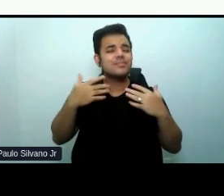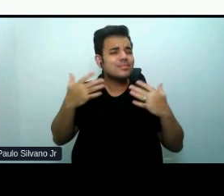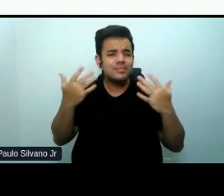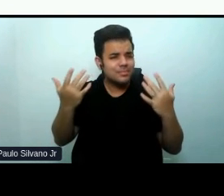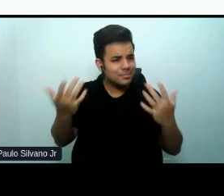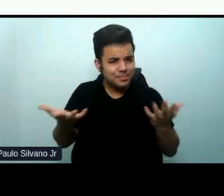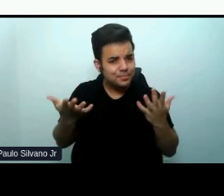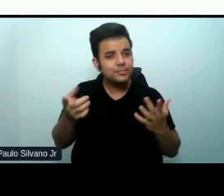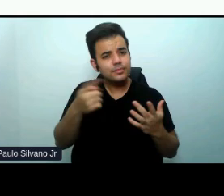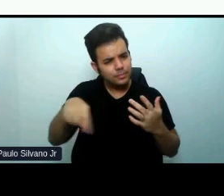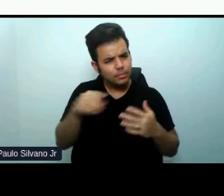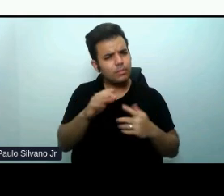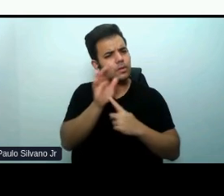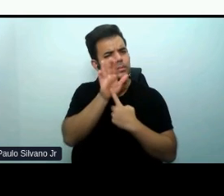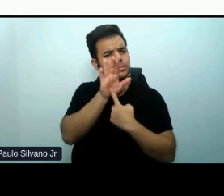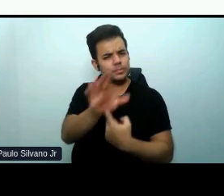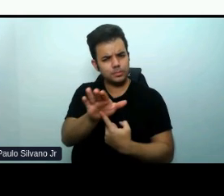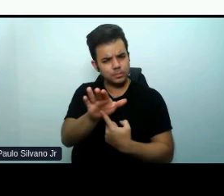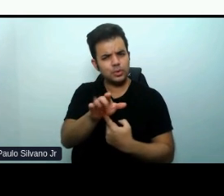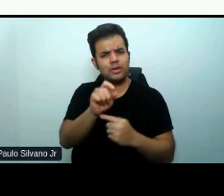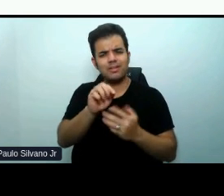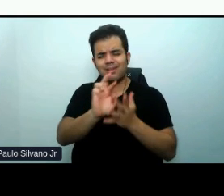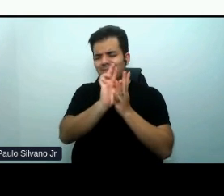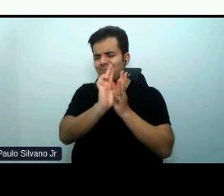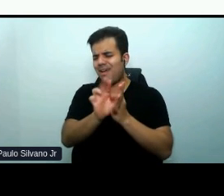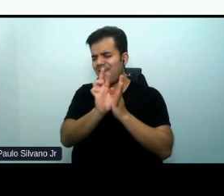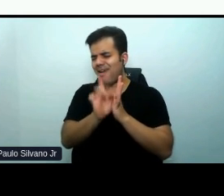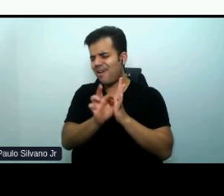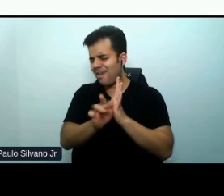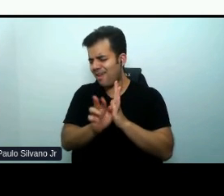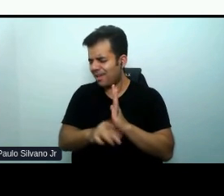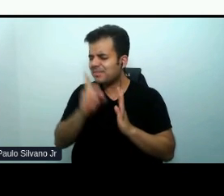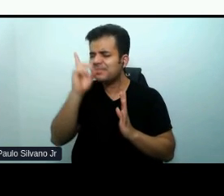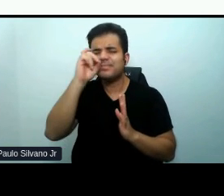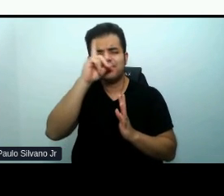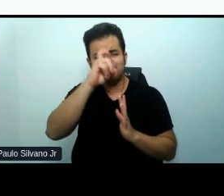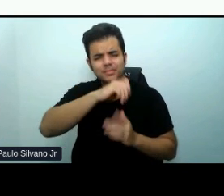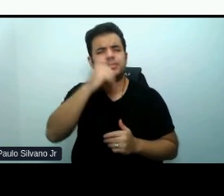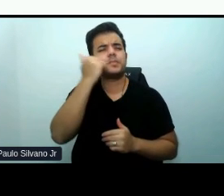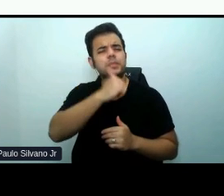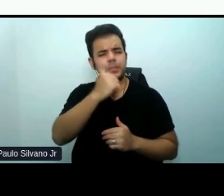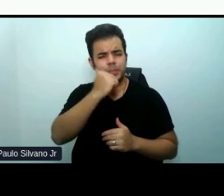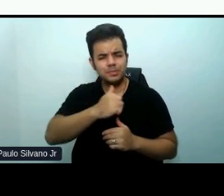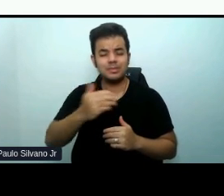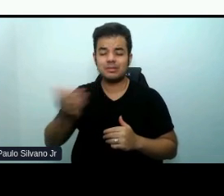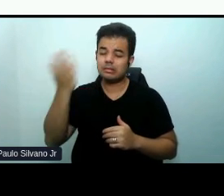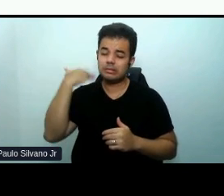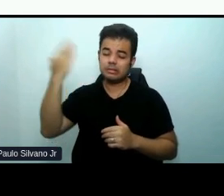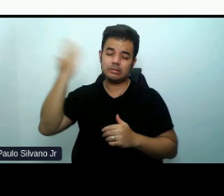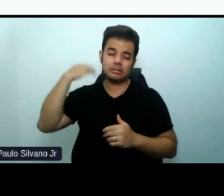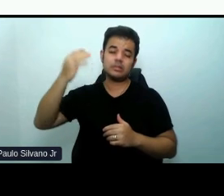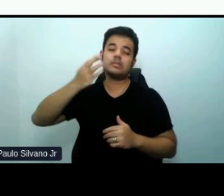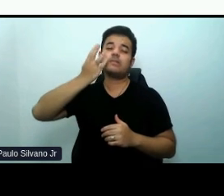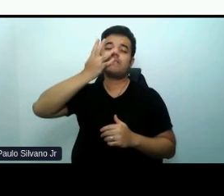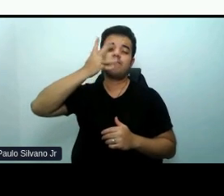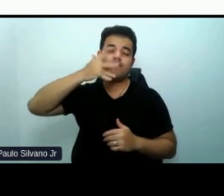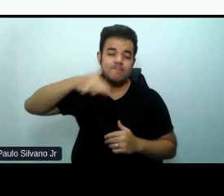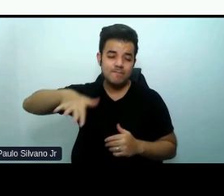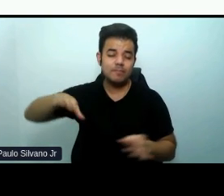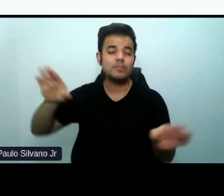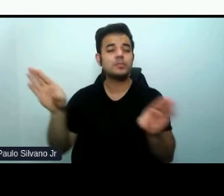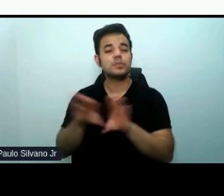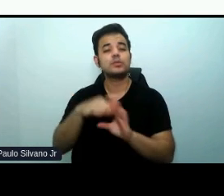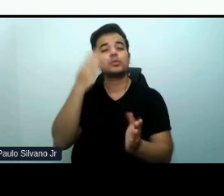A gente apresentou até aqui, né, pessoal, várias dificuldades que as mulheres elas enfrentam desde a infância até a escolha do